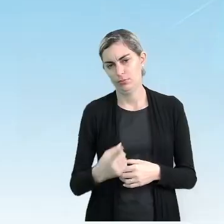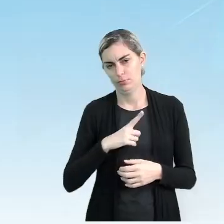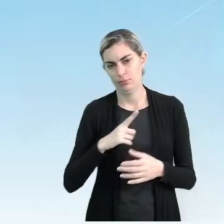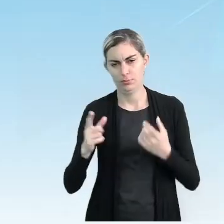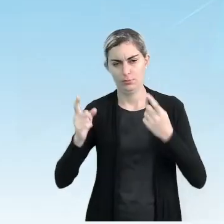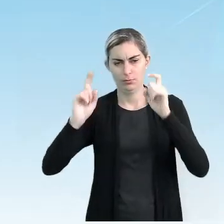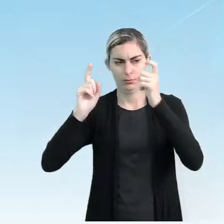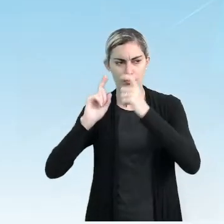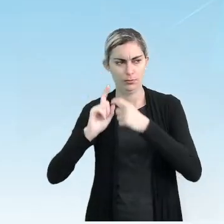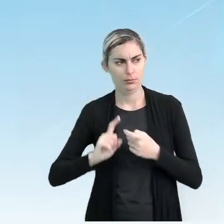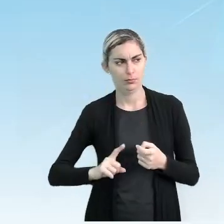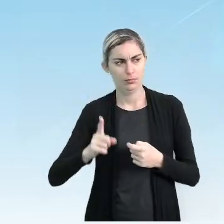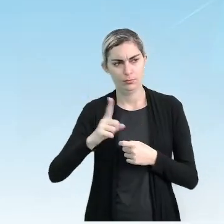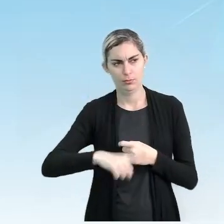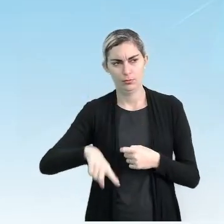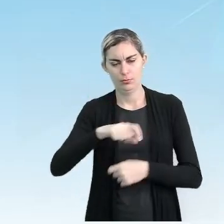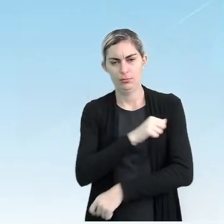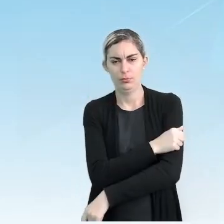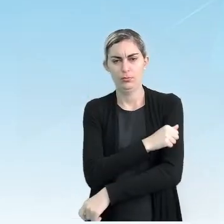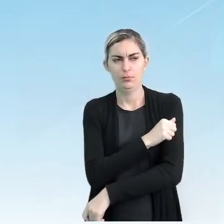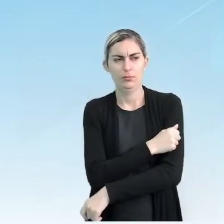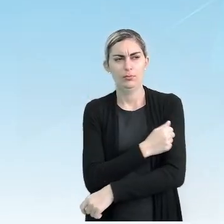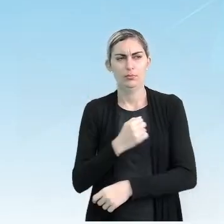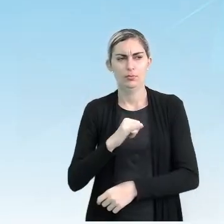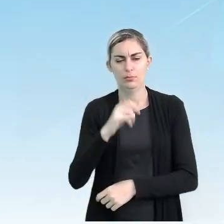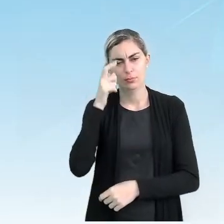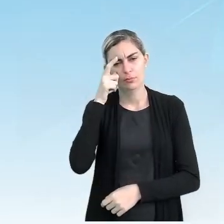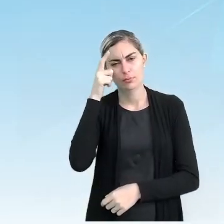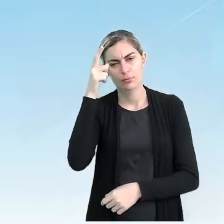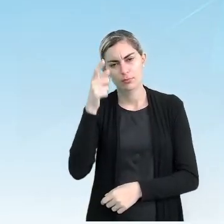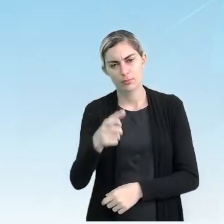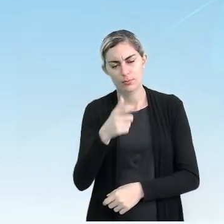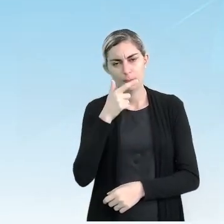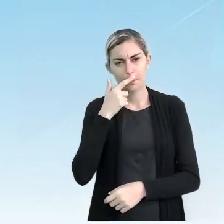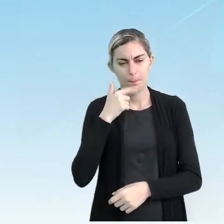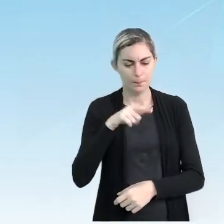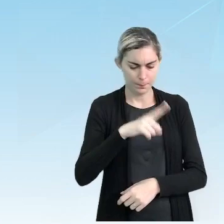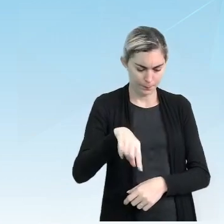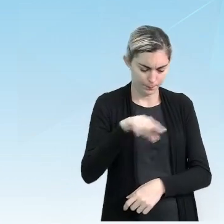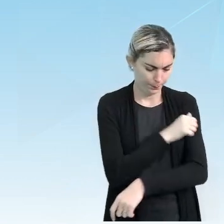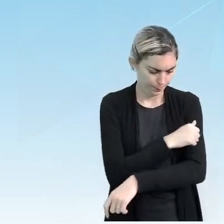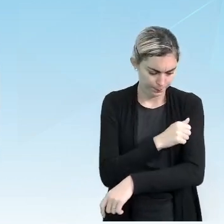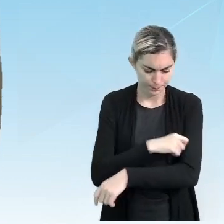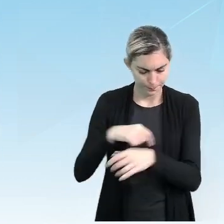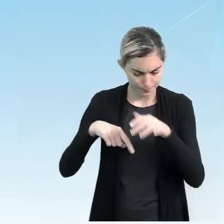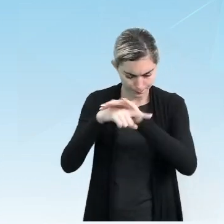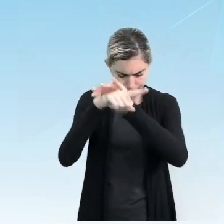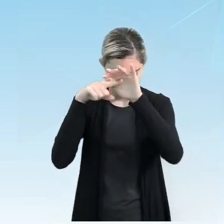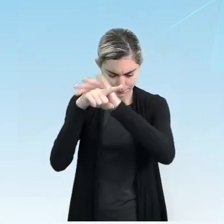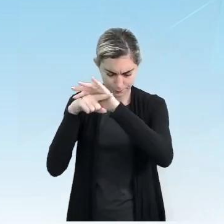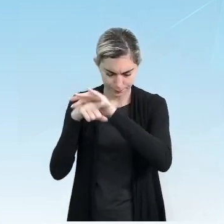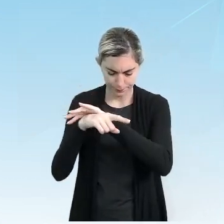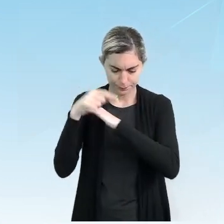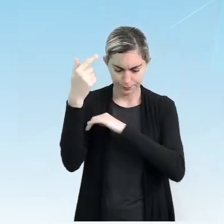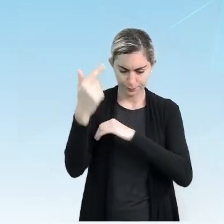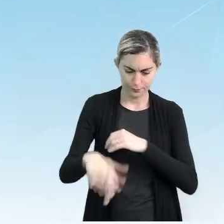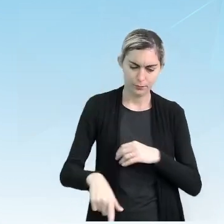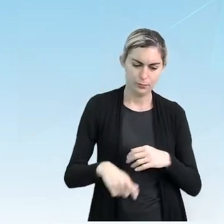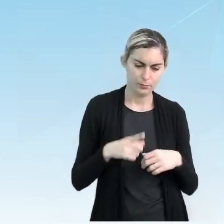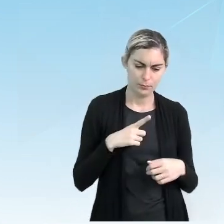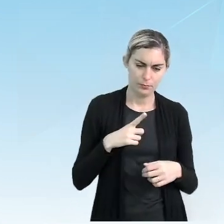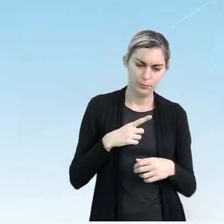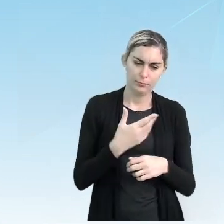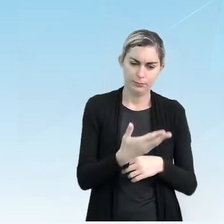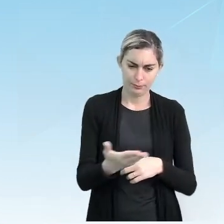debate com os nossos estudantes. Seria interessante que o nosso estudante pesquisasse, mais uma vez, essa